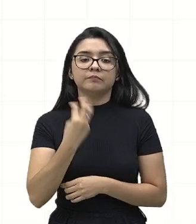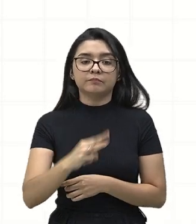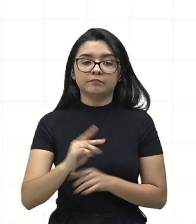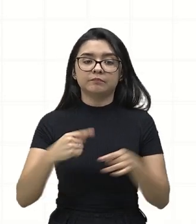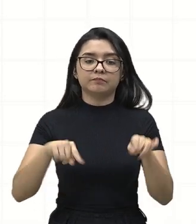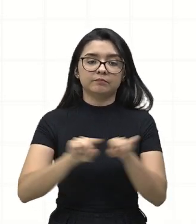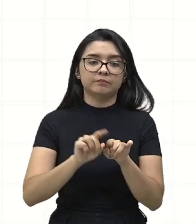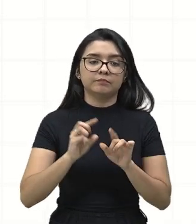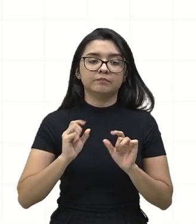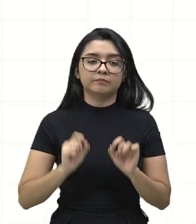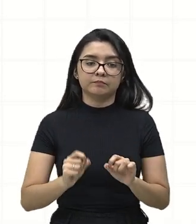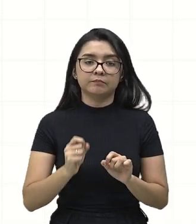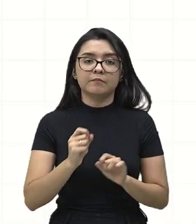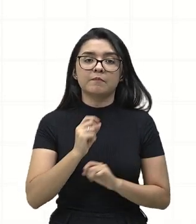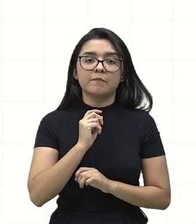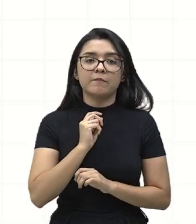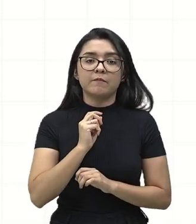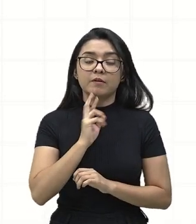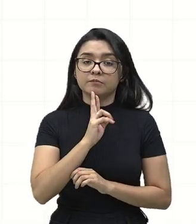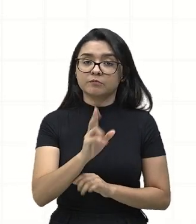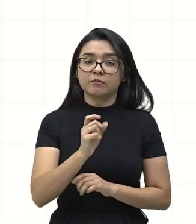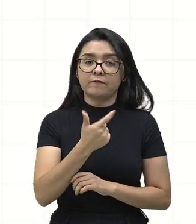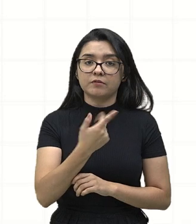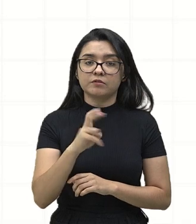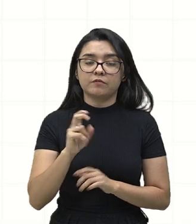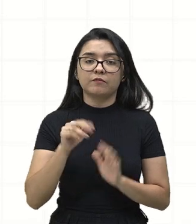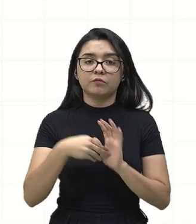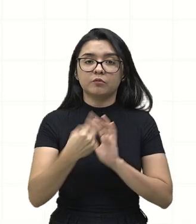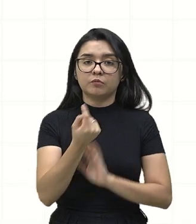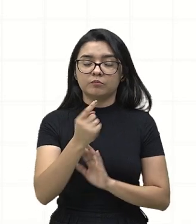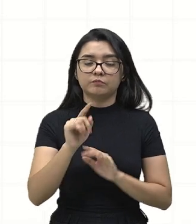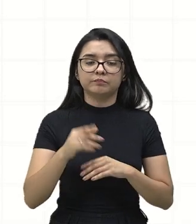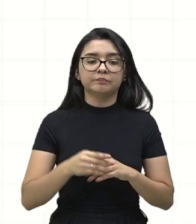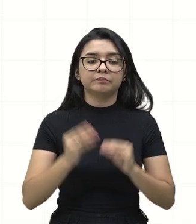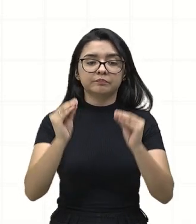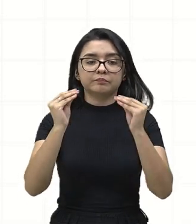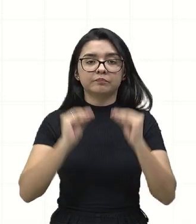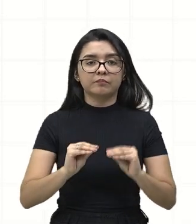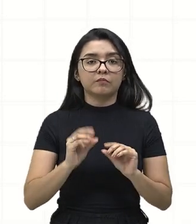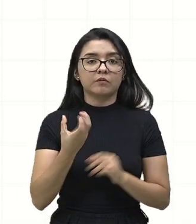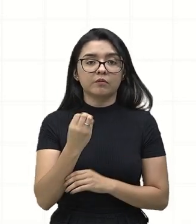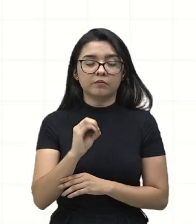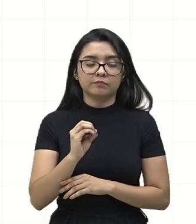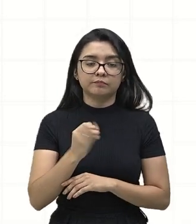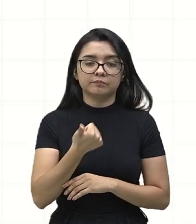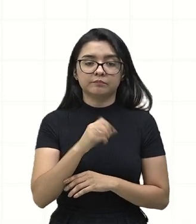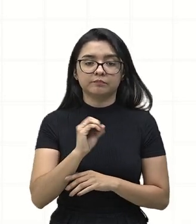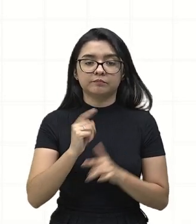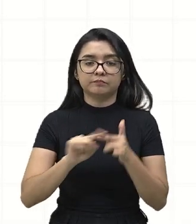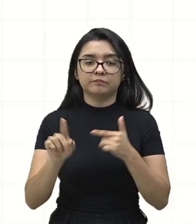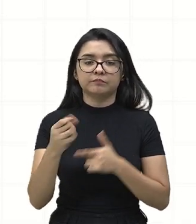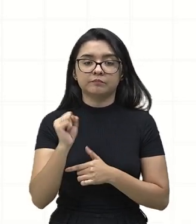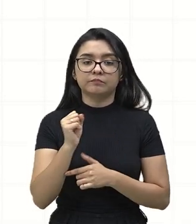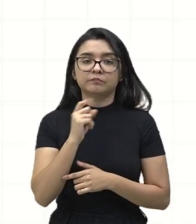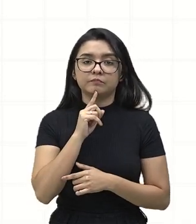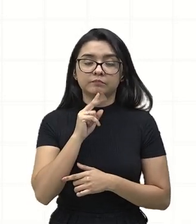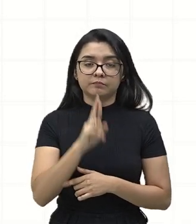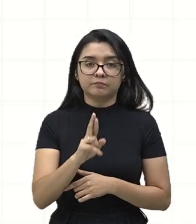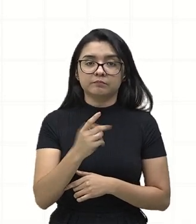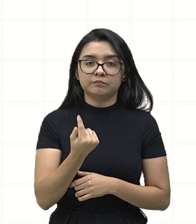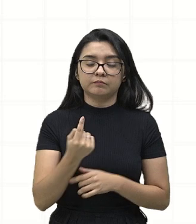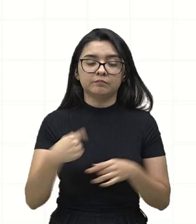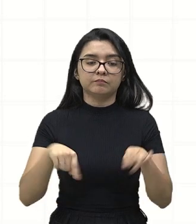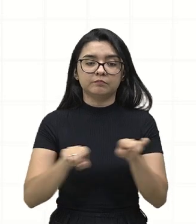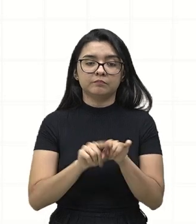24. Para 25 falta 1. Aí nós pegamos um zero aqui. 10 dividido por 8, 1. 1 vezes